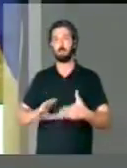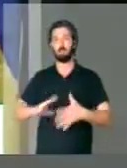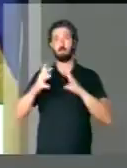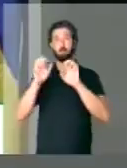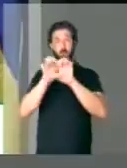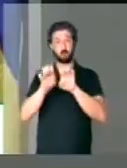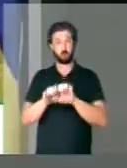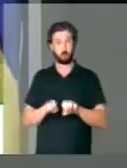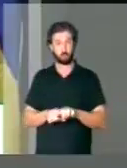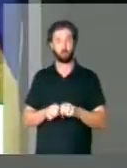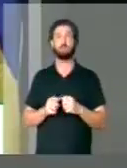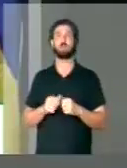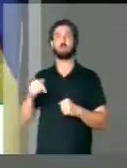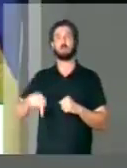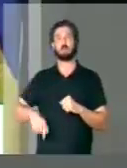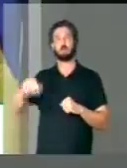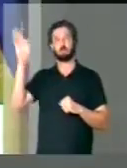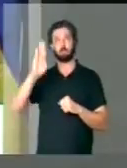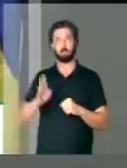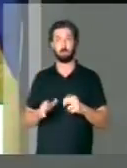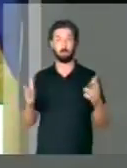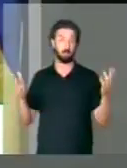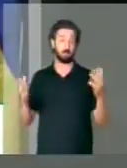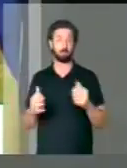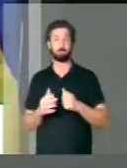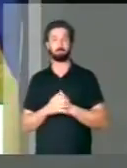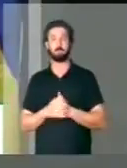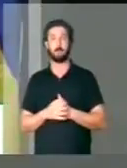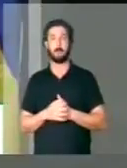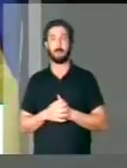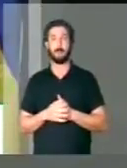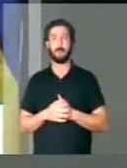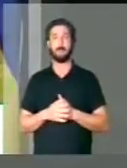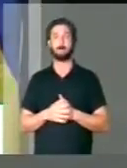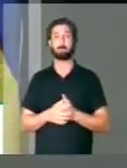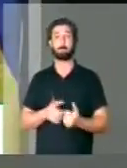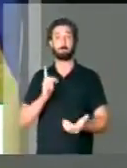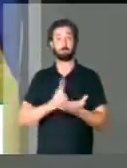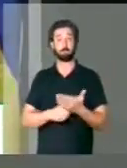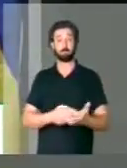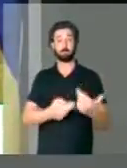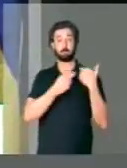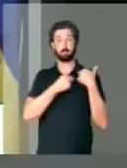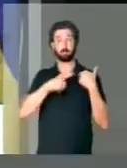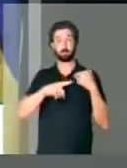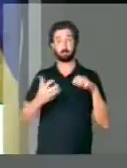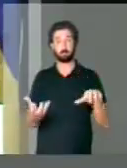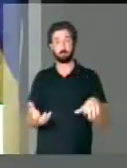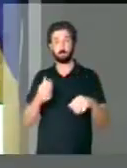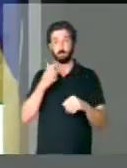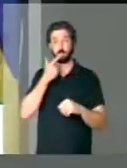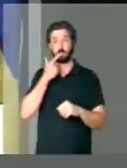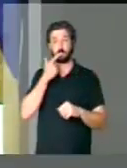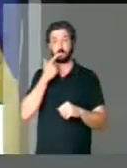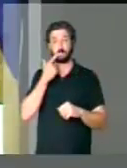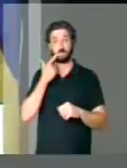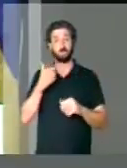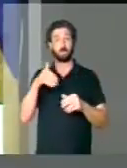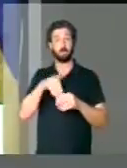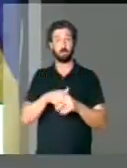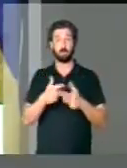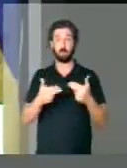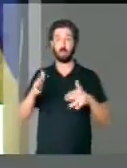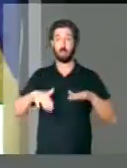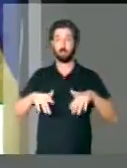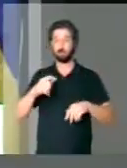reformas estruturantes em nosso país e o compromisso e responsabilidade do Congresso Nacional em votar medidas,